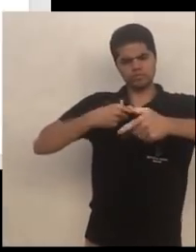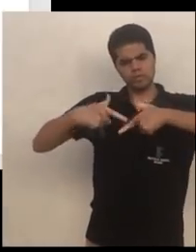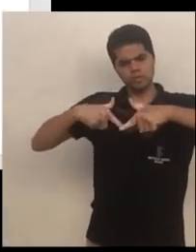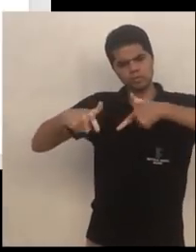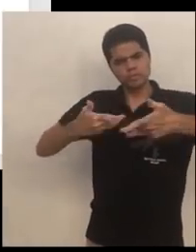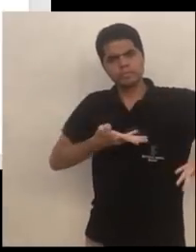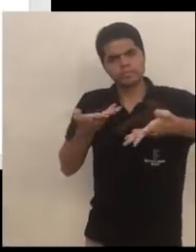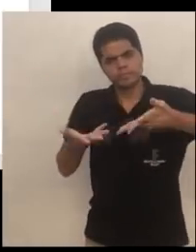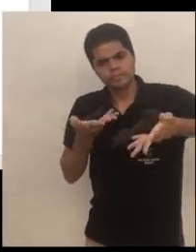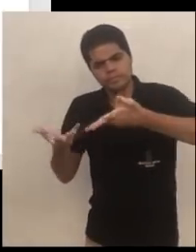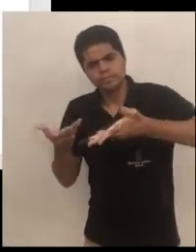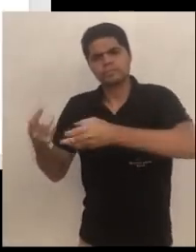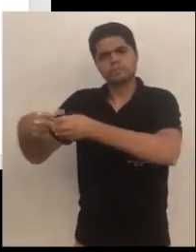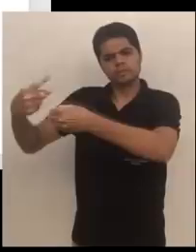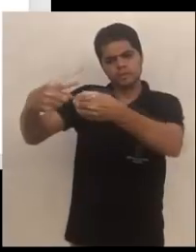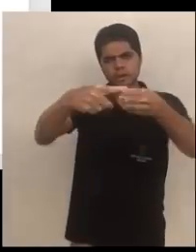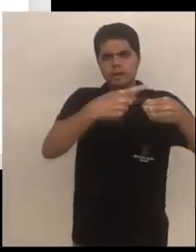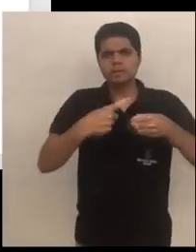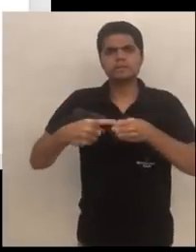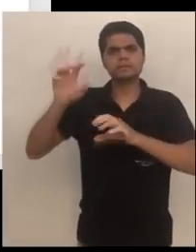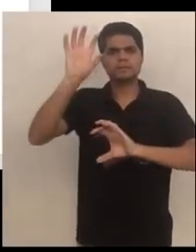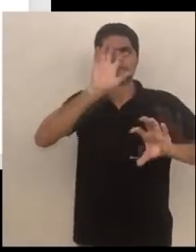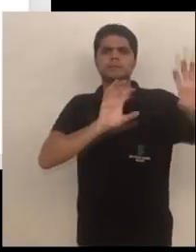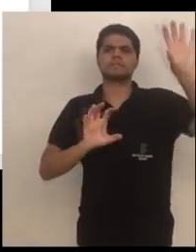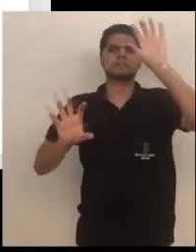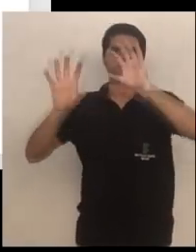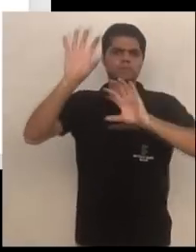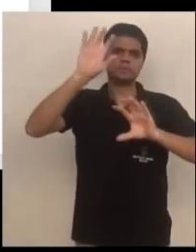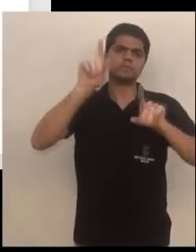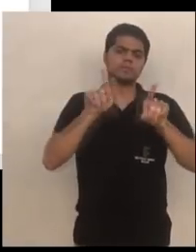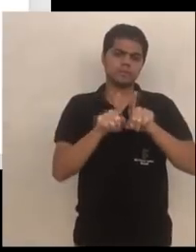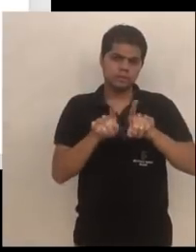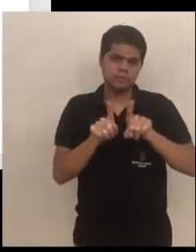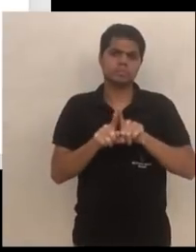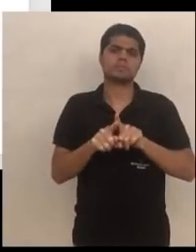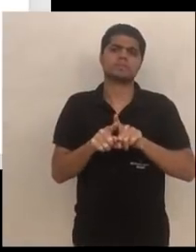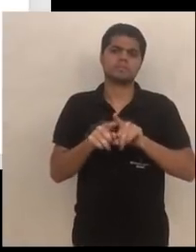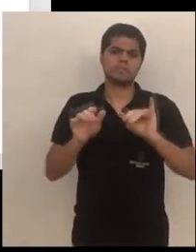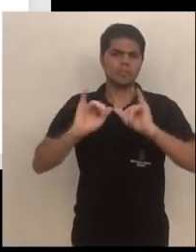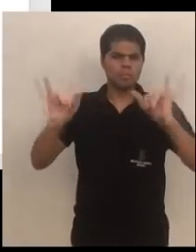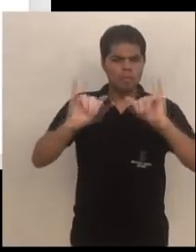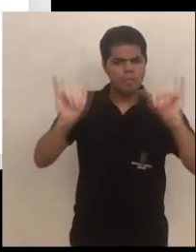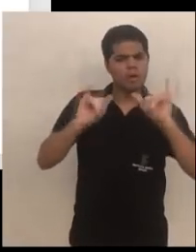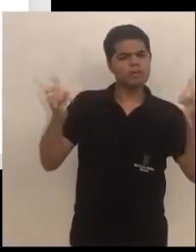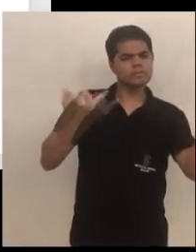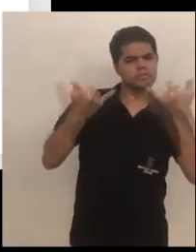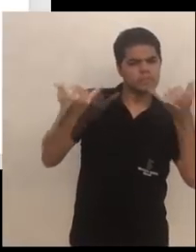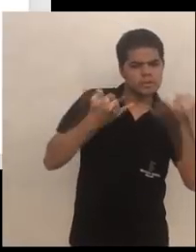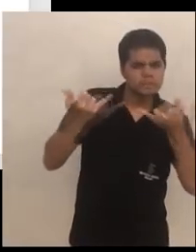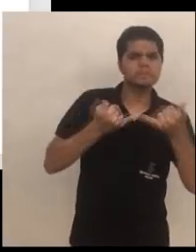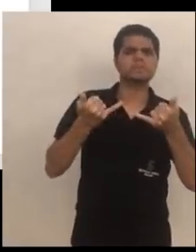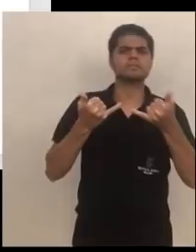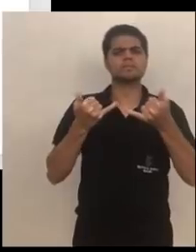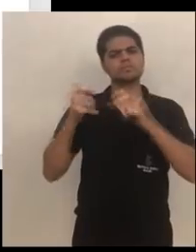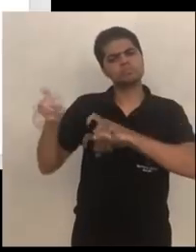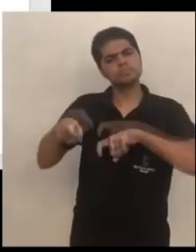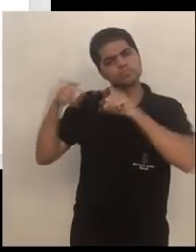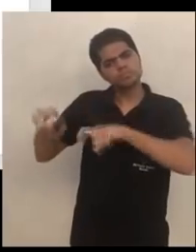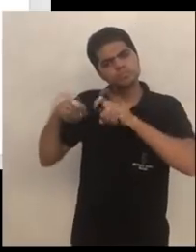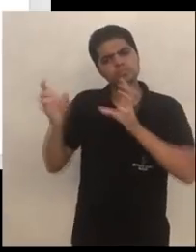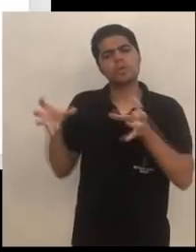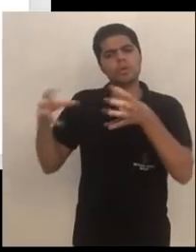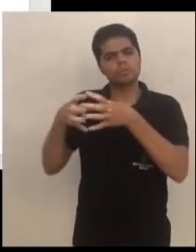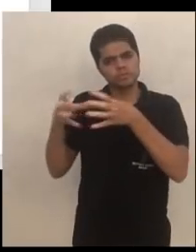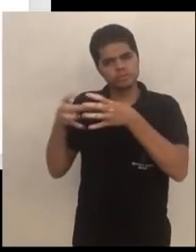comunidade, de cada cidade, de cada território, está assim, formalizando esse grupo de agricultores que estão